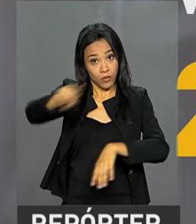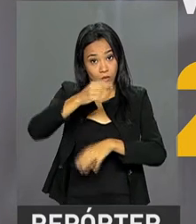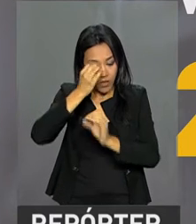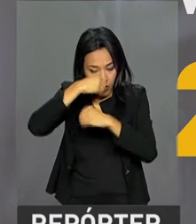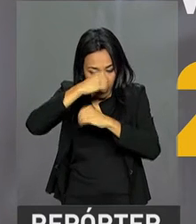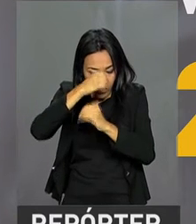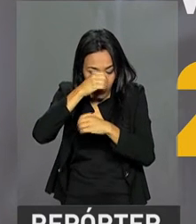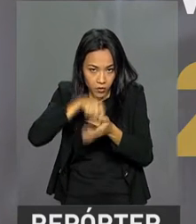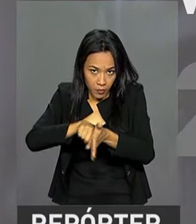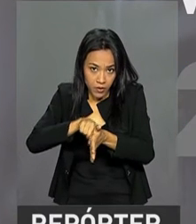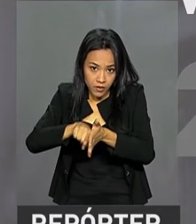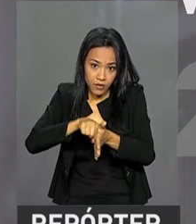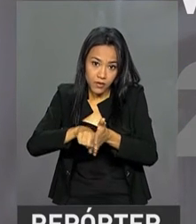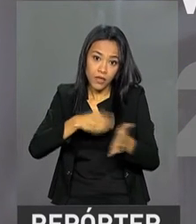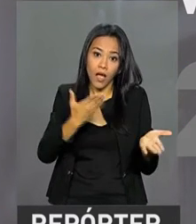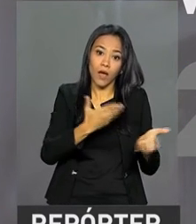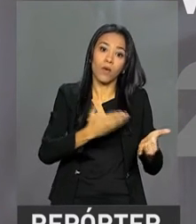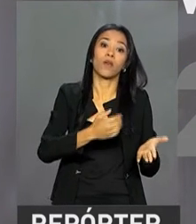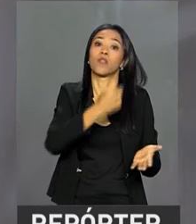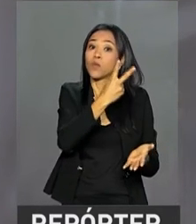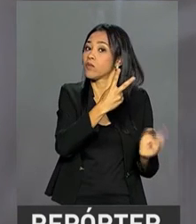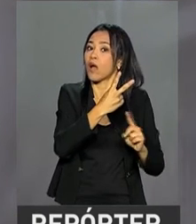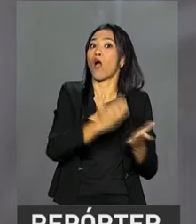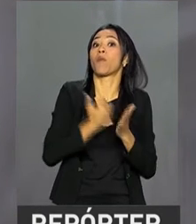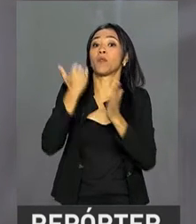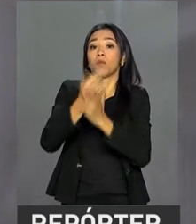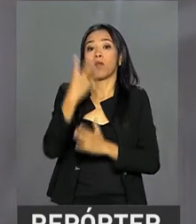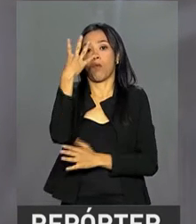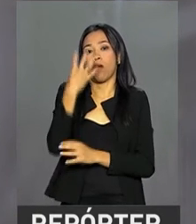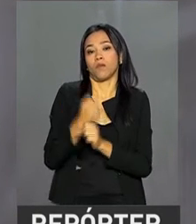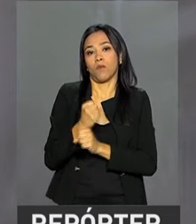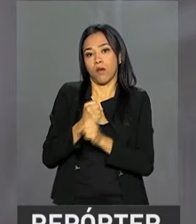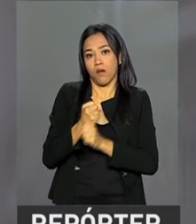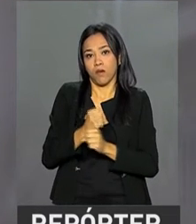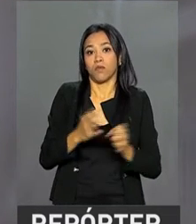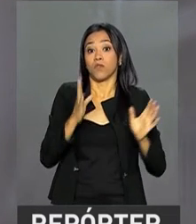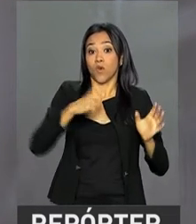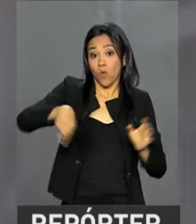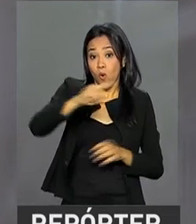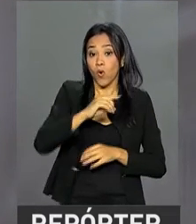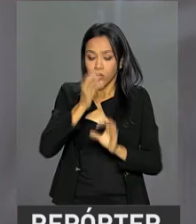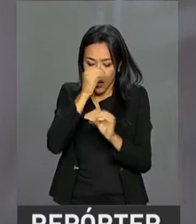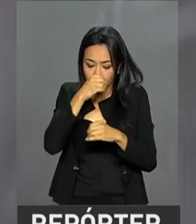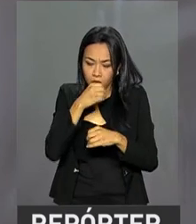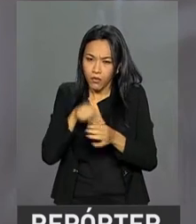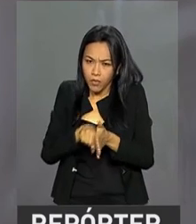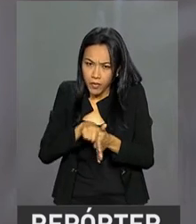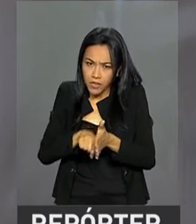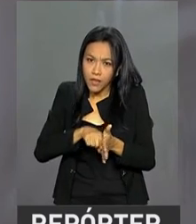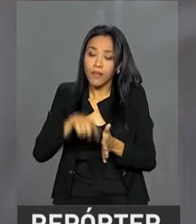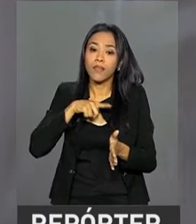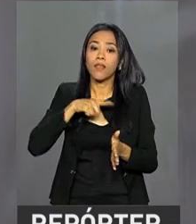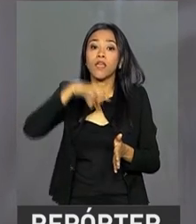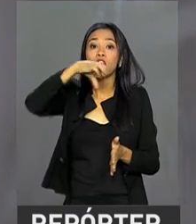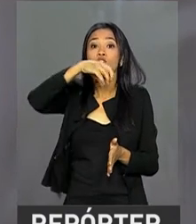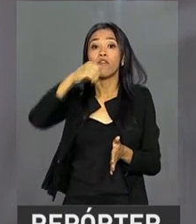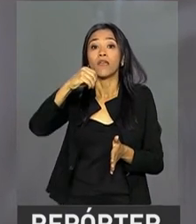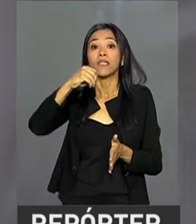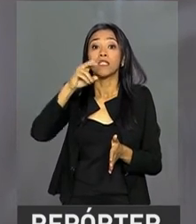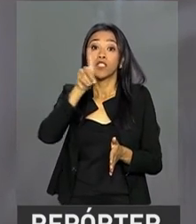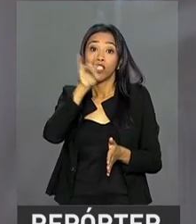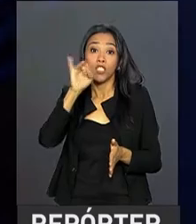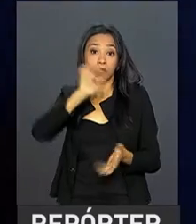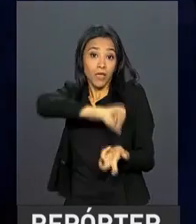aumentou de dois para quatro anos os laboratórios já credenciados têm 90 dias para se adequarem às novas